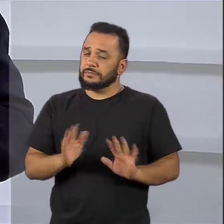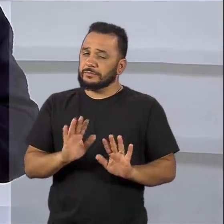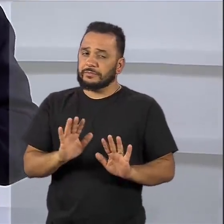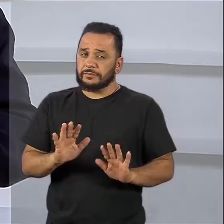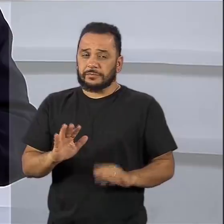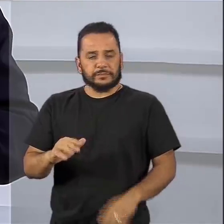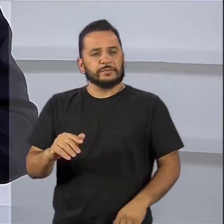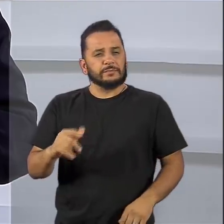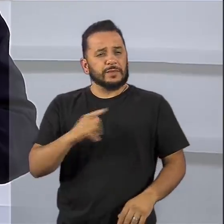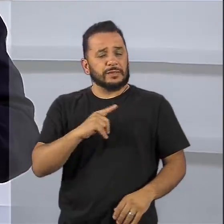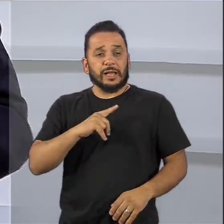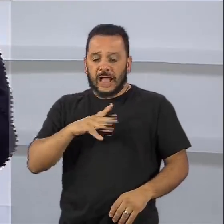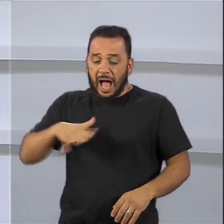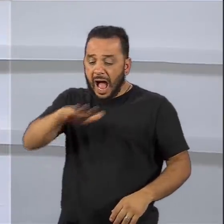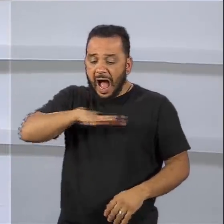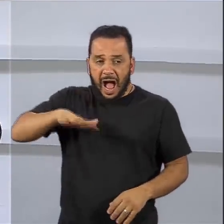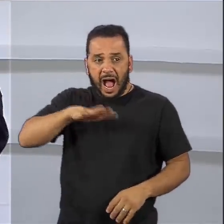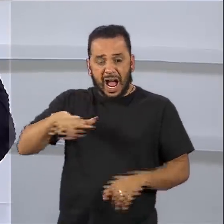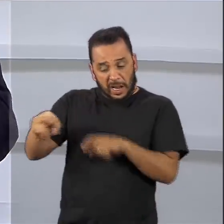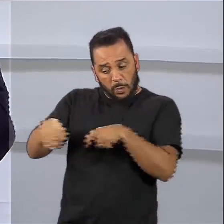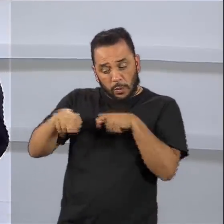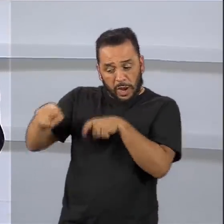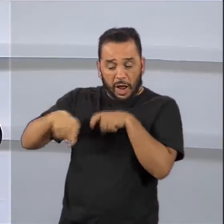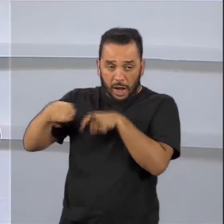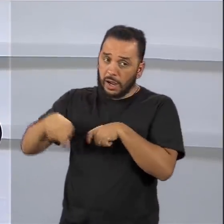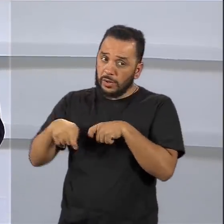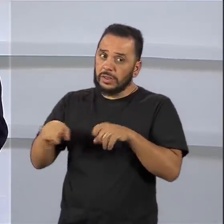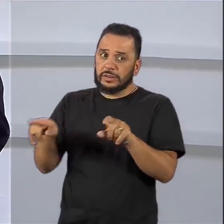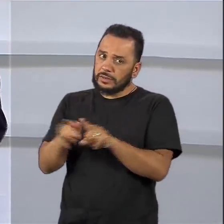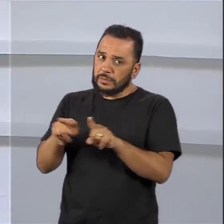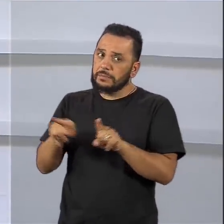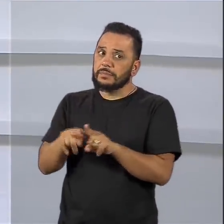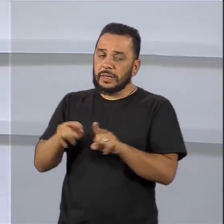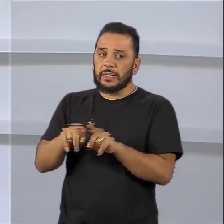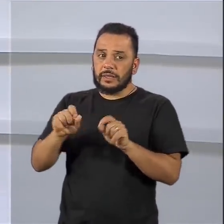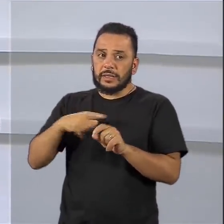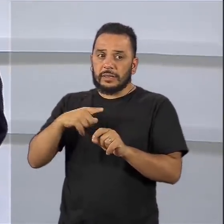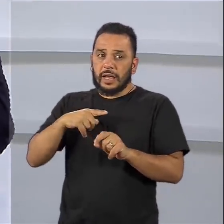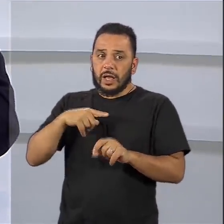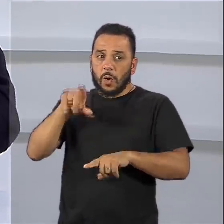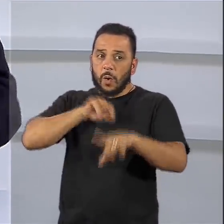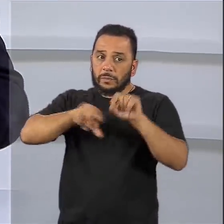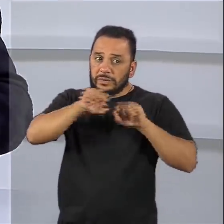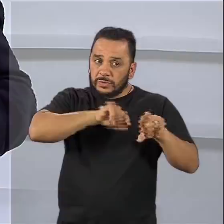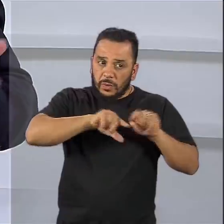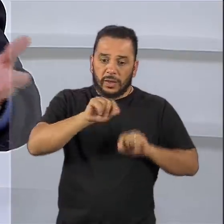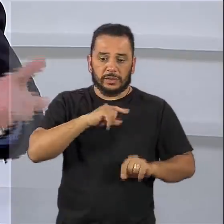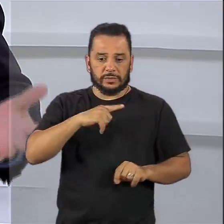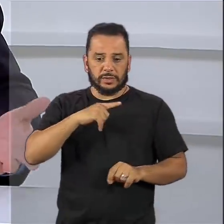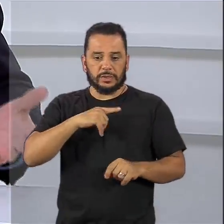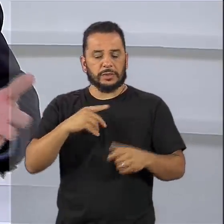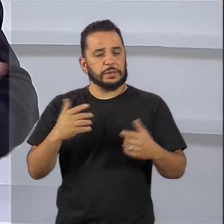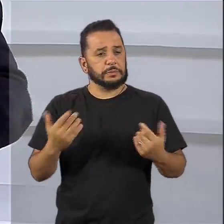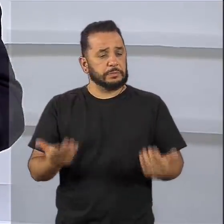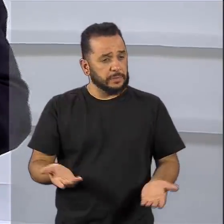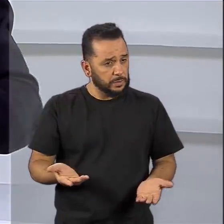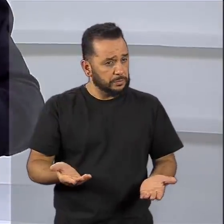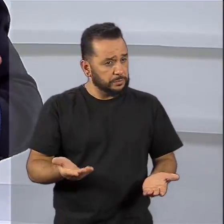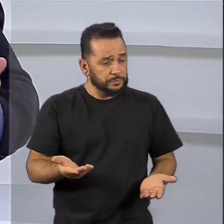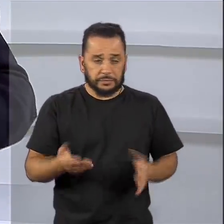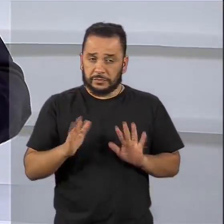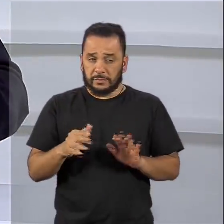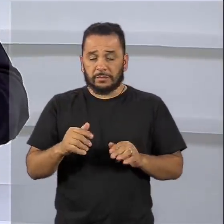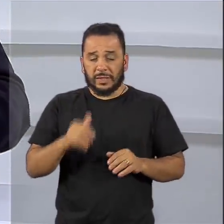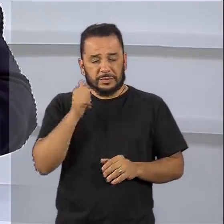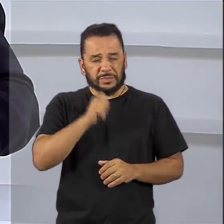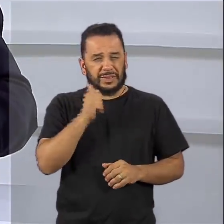Os ruralistas, a mesma coisa, eles têm opções, digamos, mais ao seu feitio em outras candidaturas. Então, com as mulheres, não